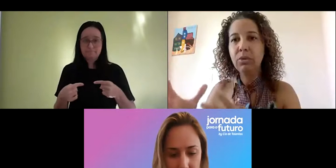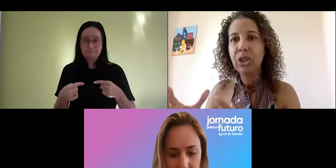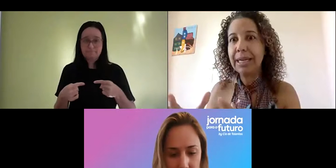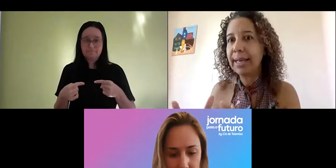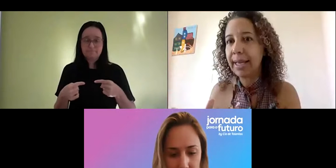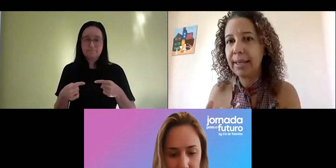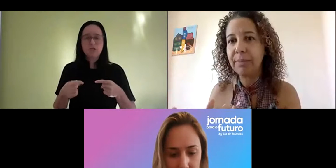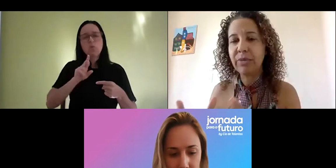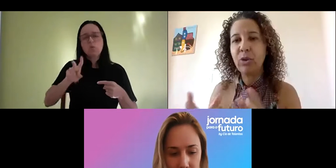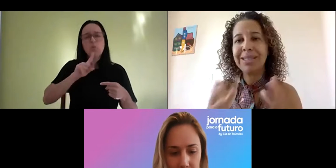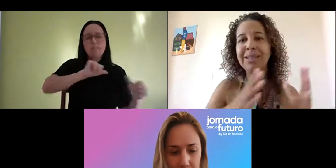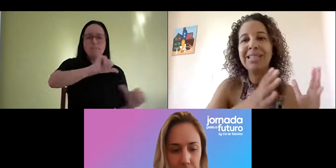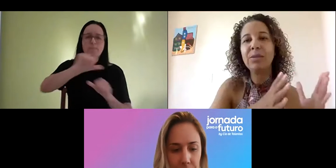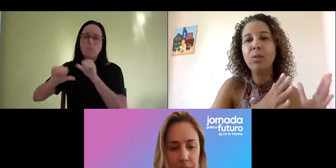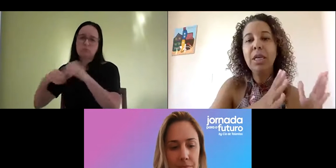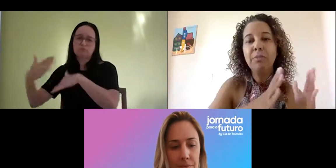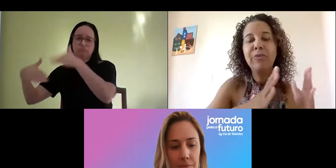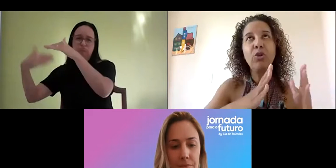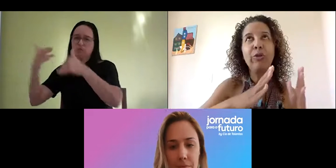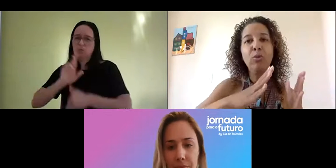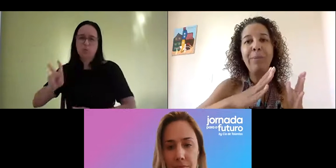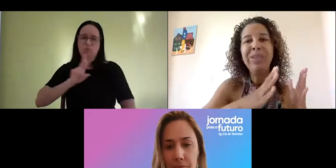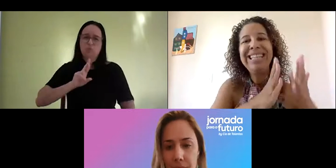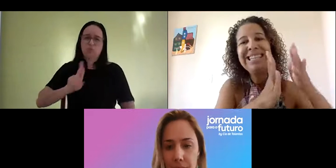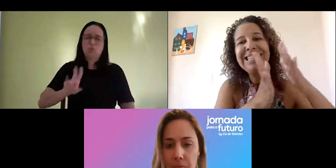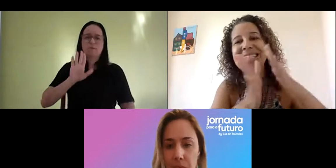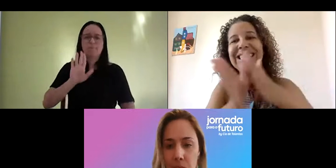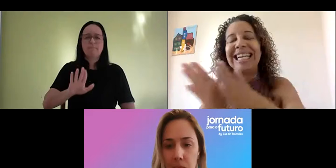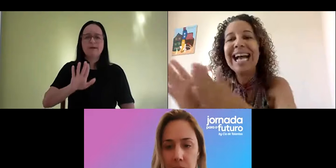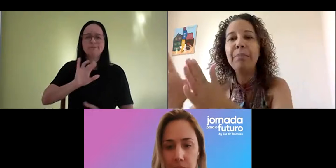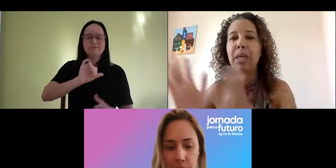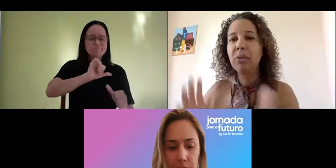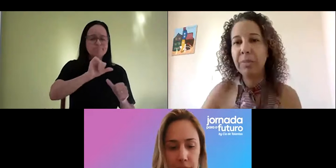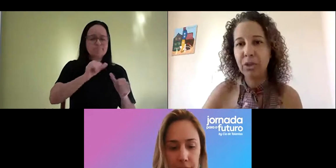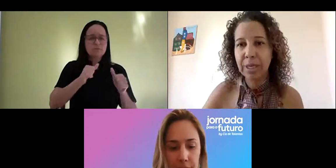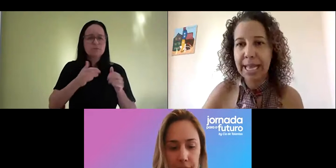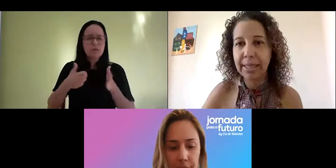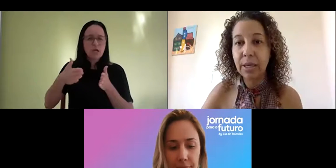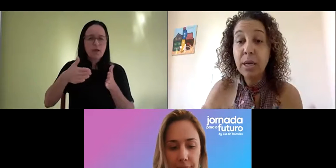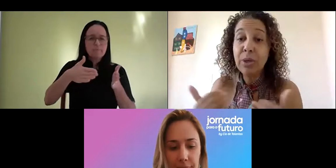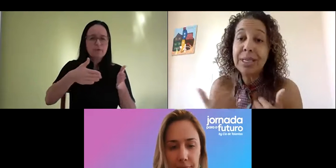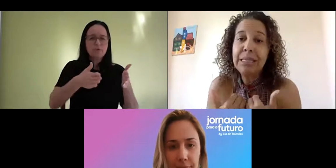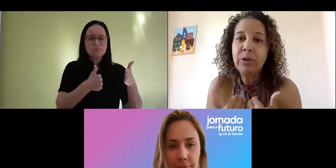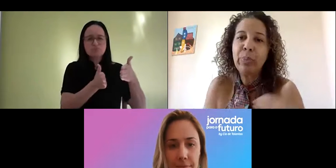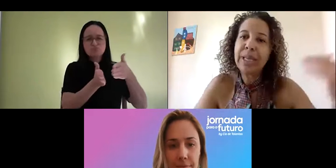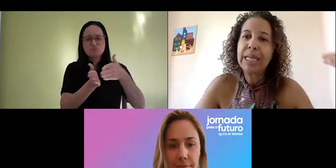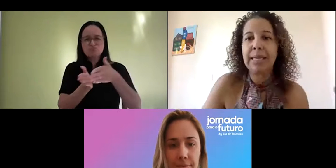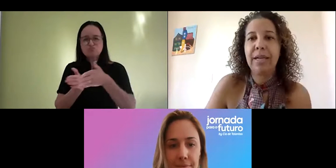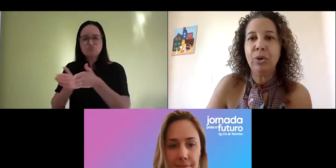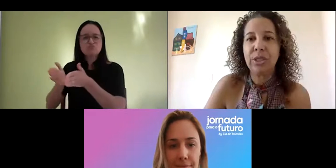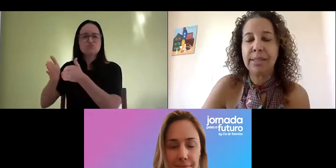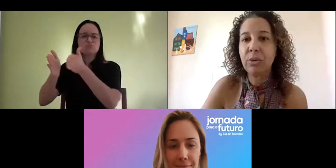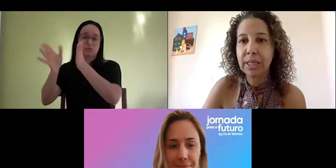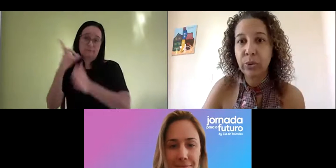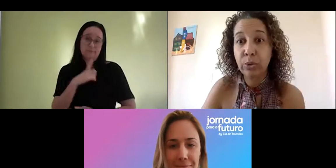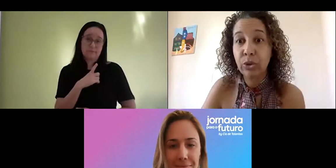de carreira, mas foi uma transição, foi uma mudança de caminho da minha jornada, porque, senão, eu poderia estar